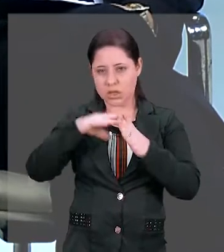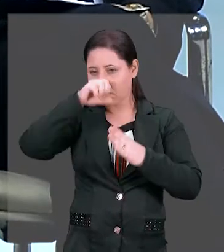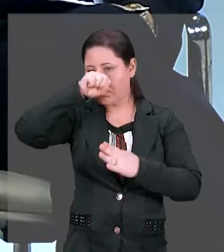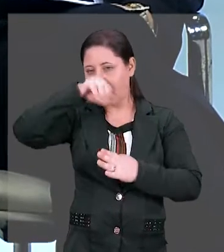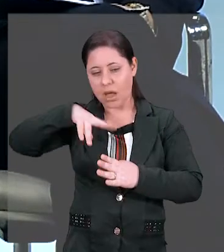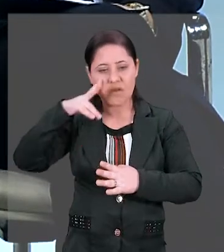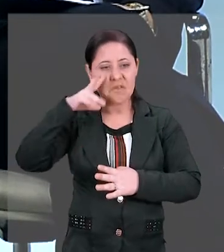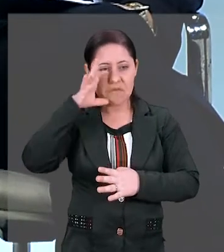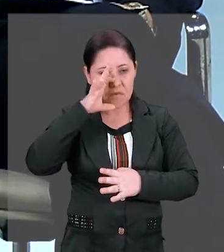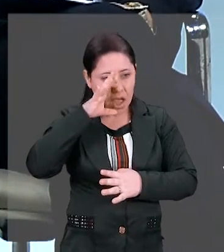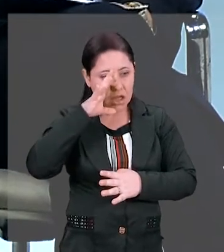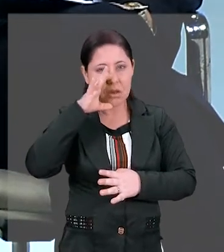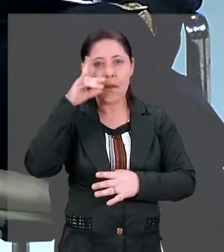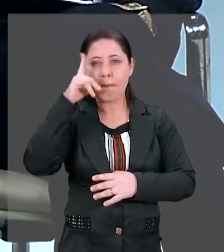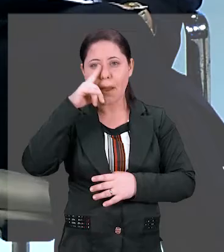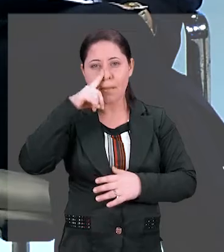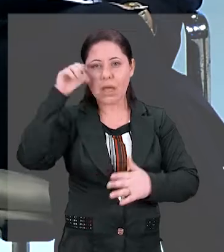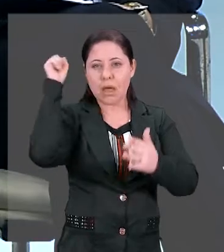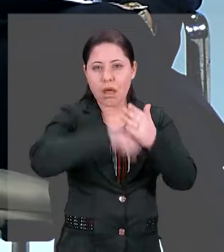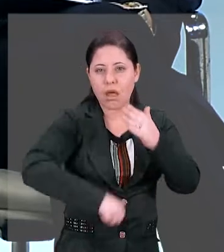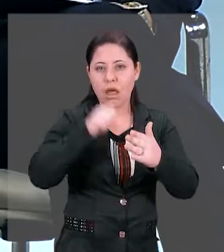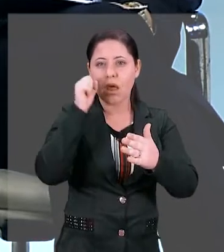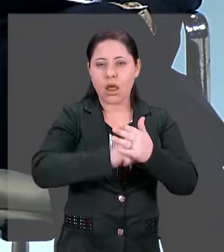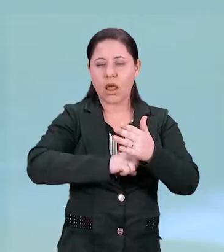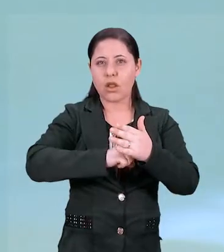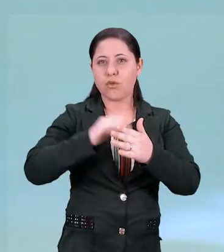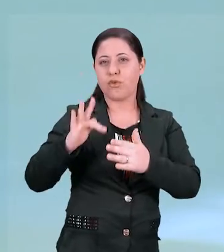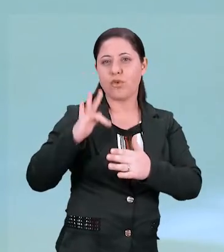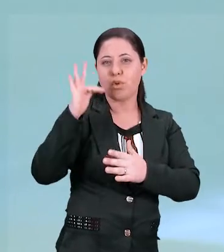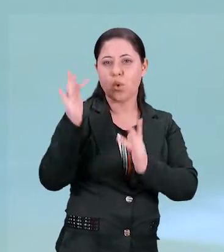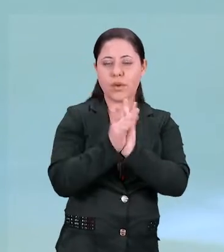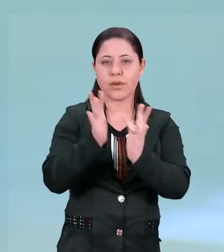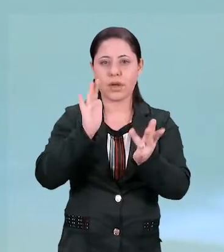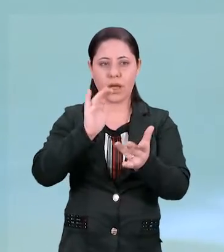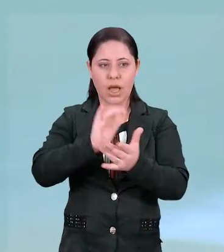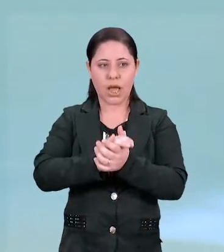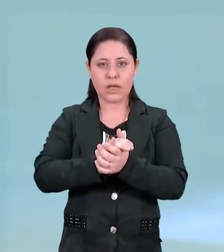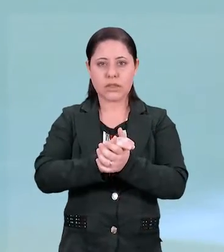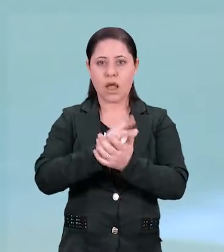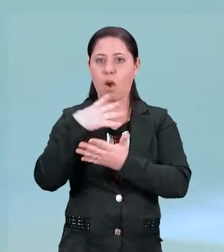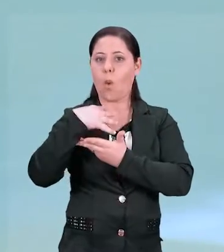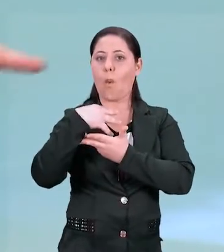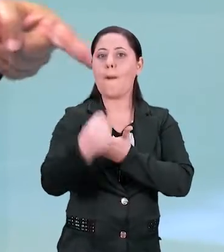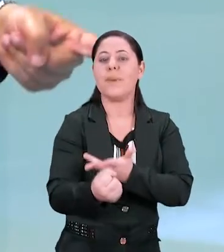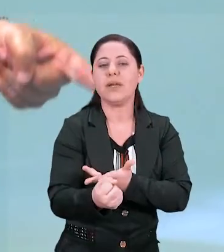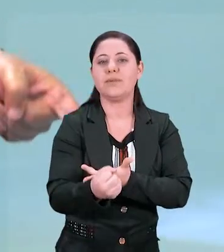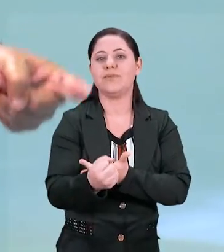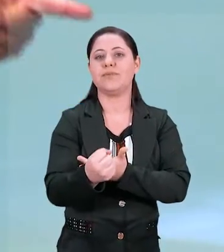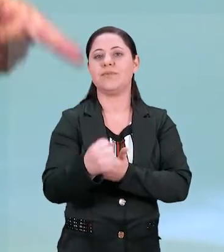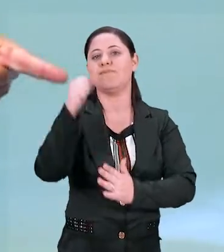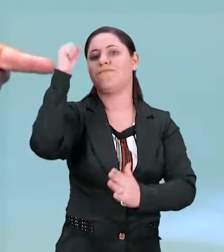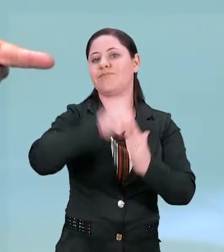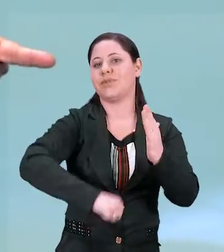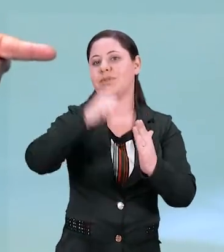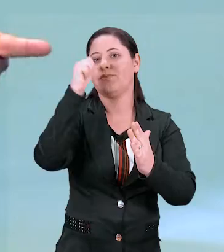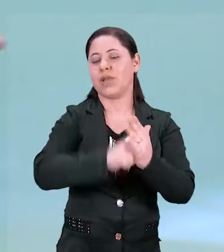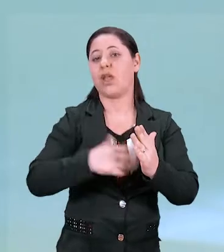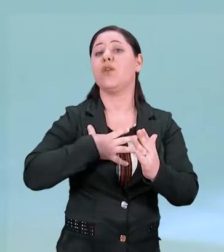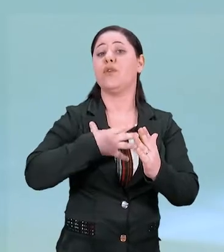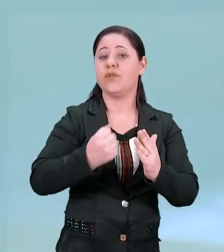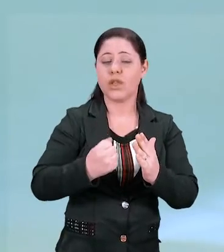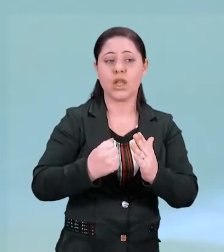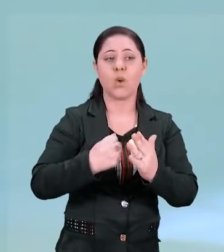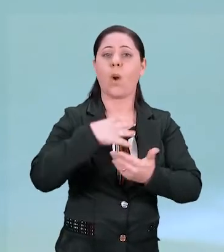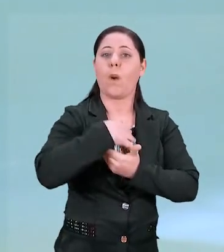pai agredindo a mãe, ele passa também, depois do casamento, a agredir a sua esposa, o filho cresce naquele